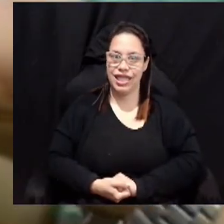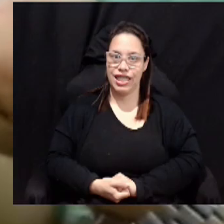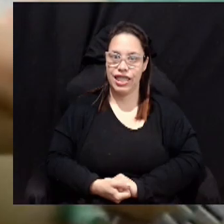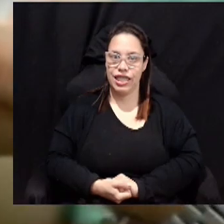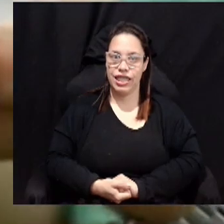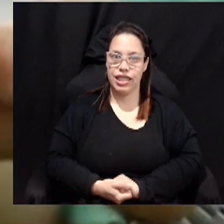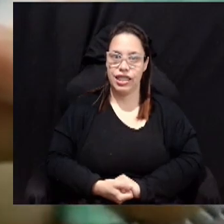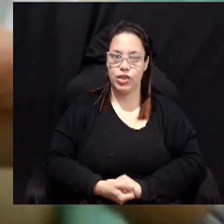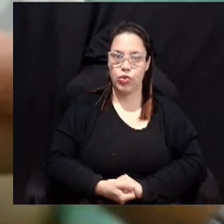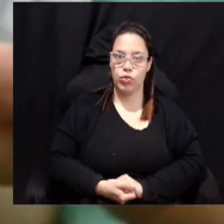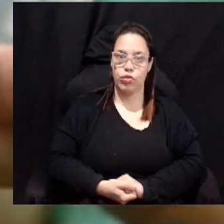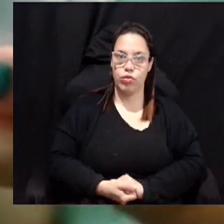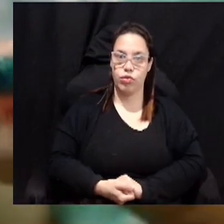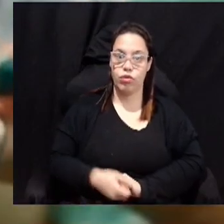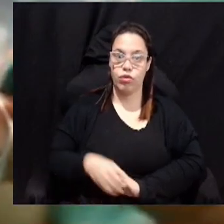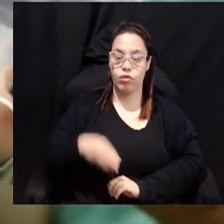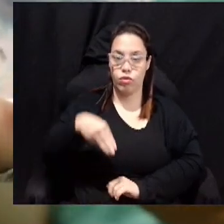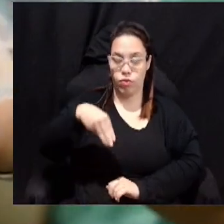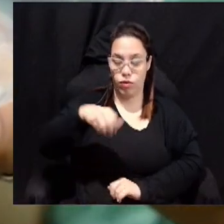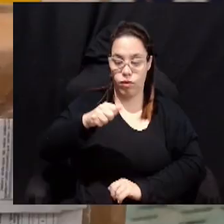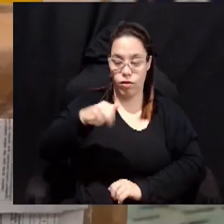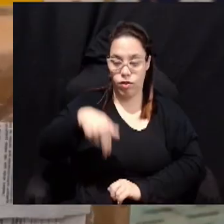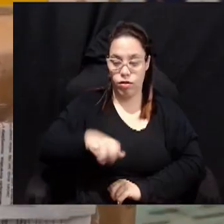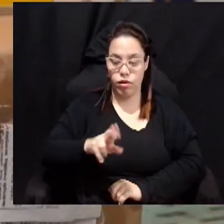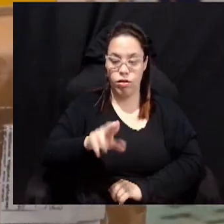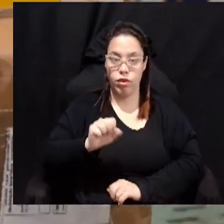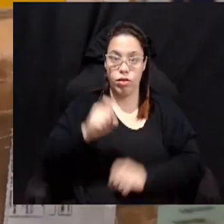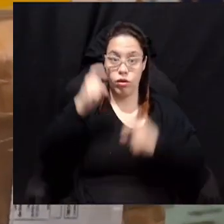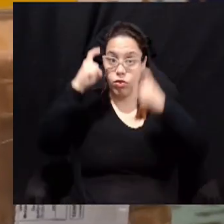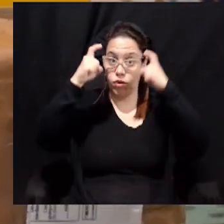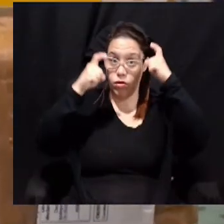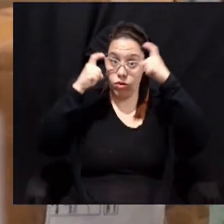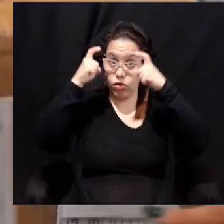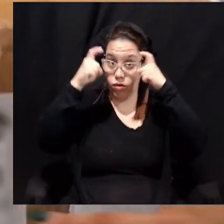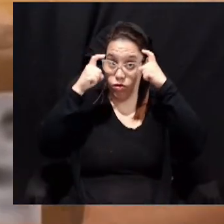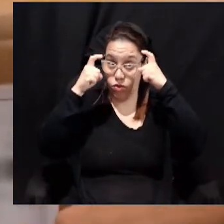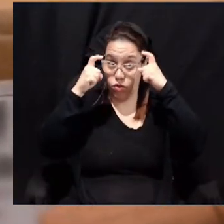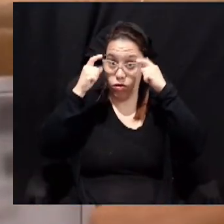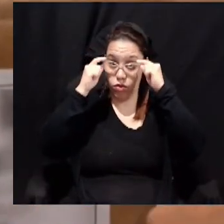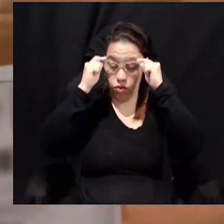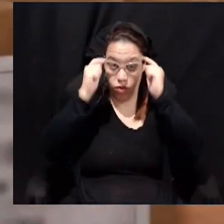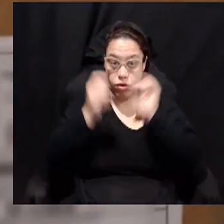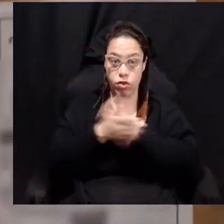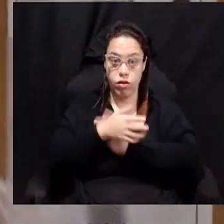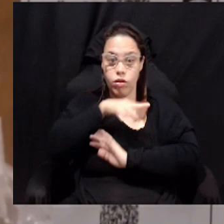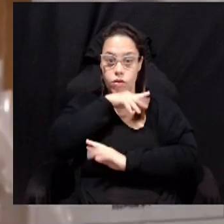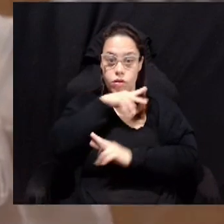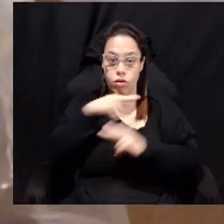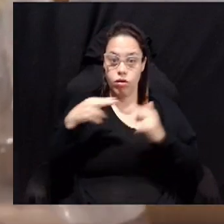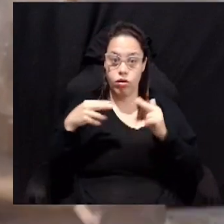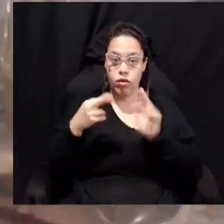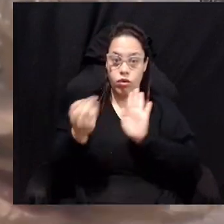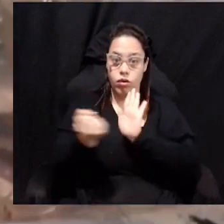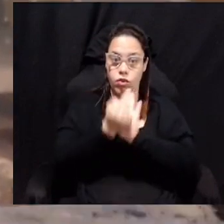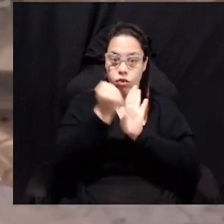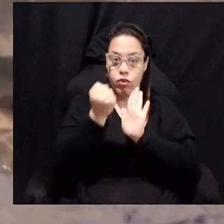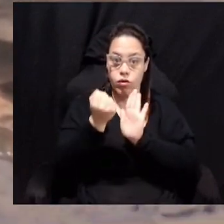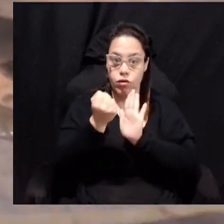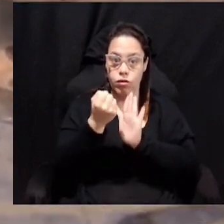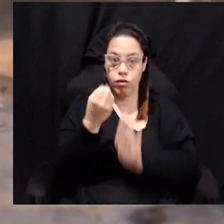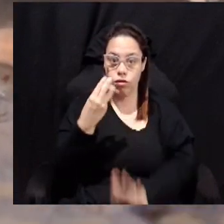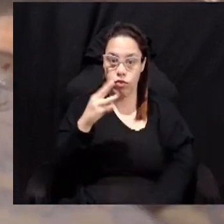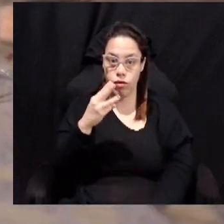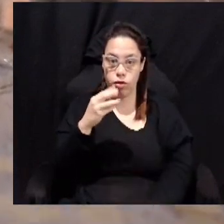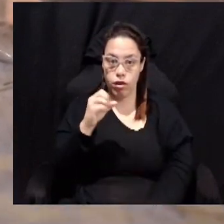Em Manaus, um flagrante preocupante envolvendo o tráfico de animais exóticos foi registrado. 3 axolotes,